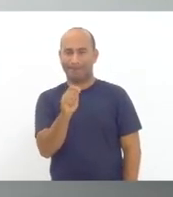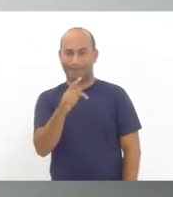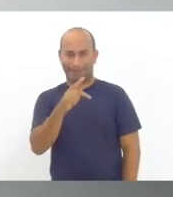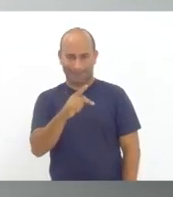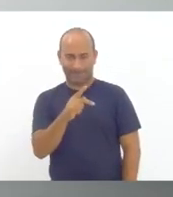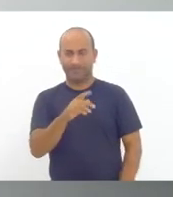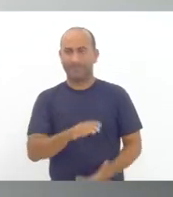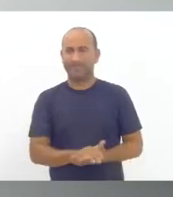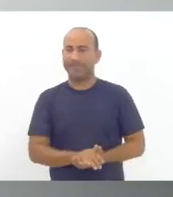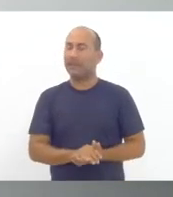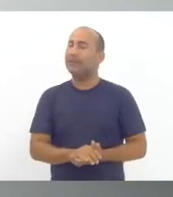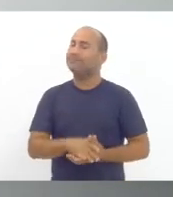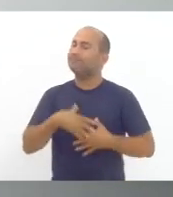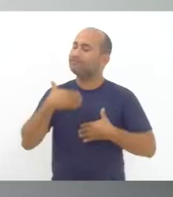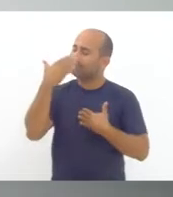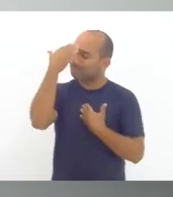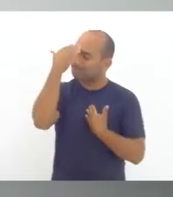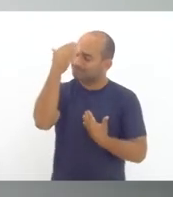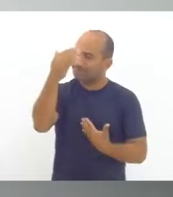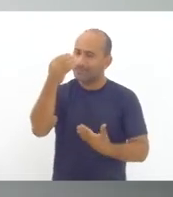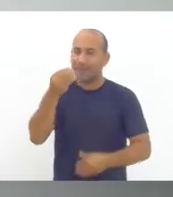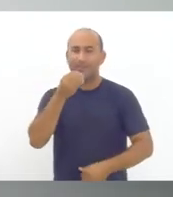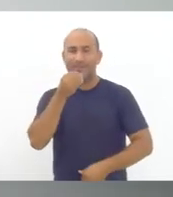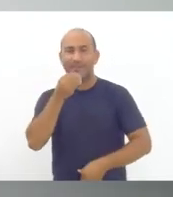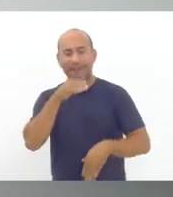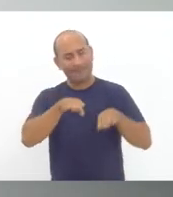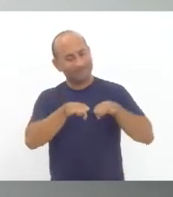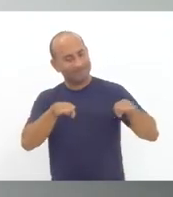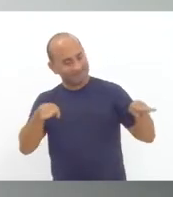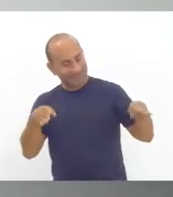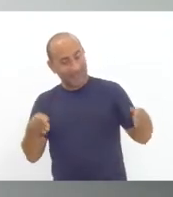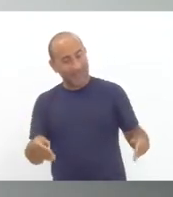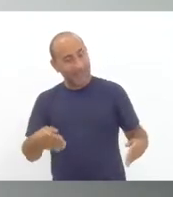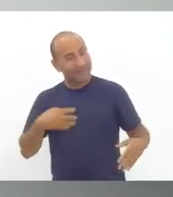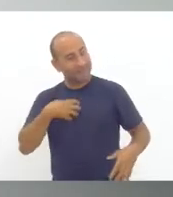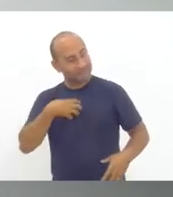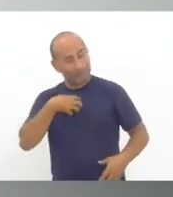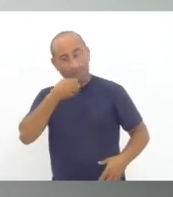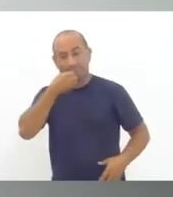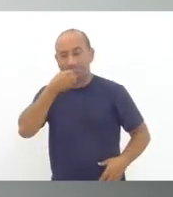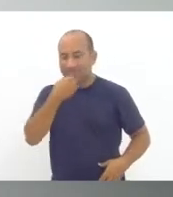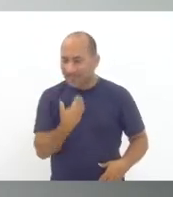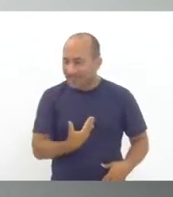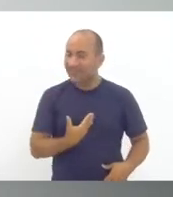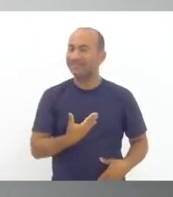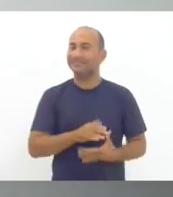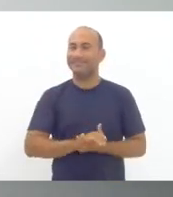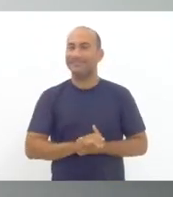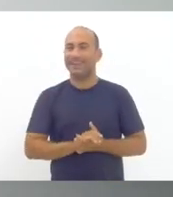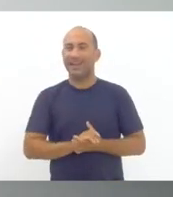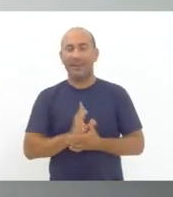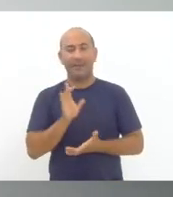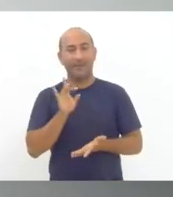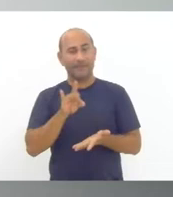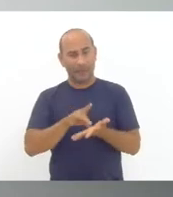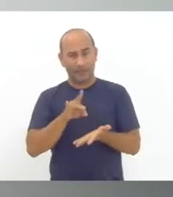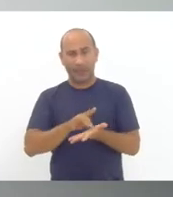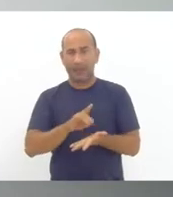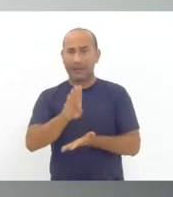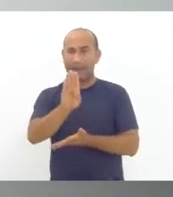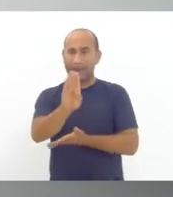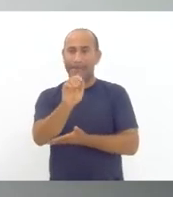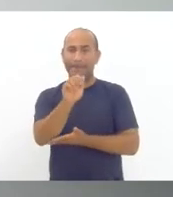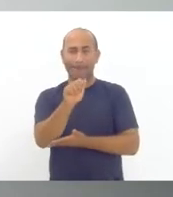de fazer parte de compor essa Seleta mesmo é para mim eu tô muito honrada na realidade o bap como sempre